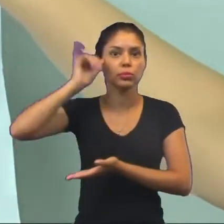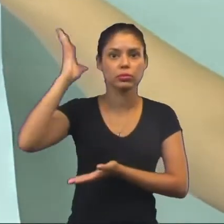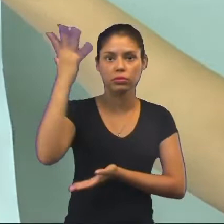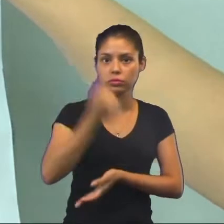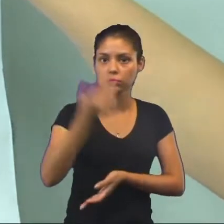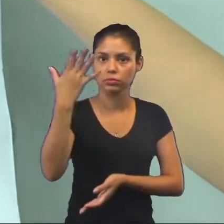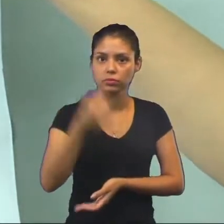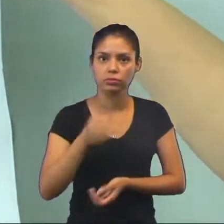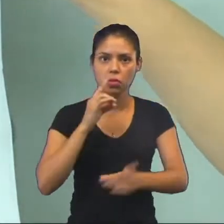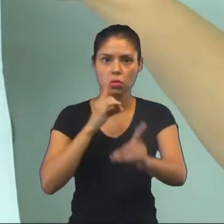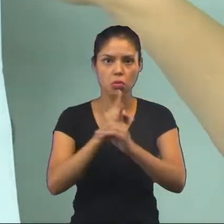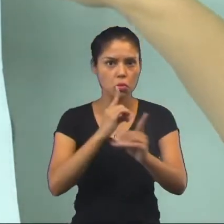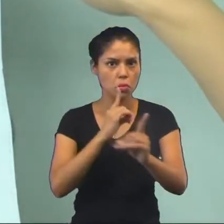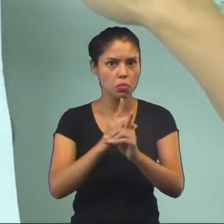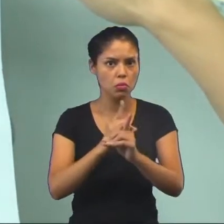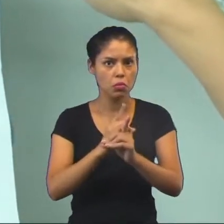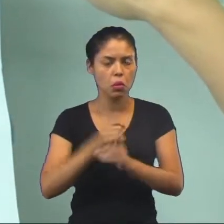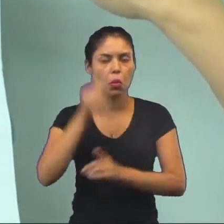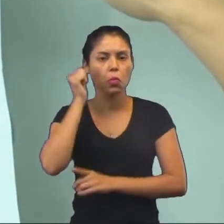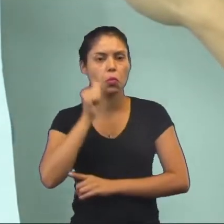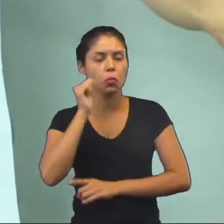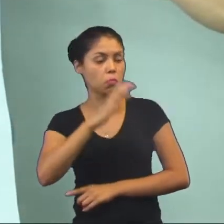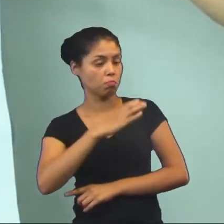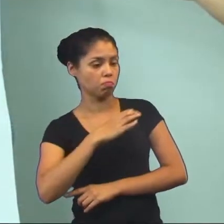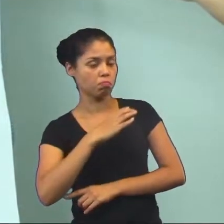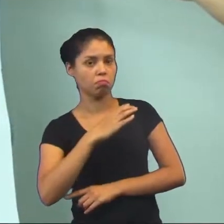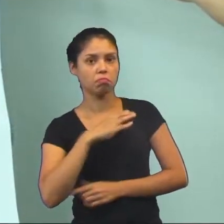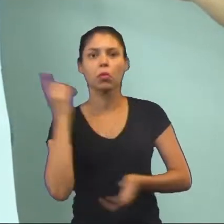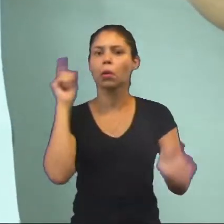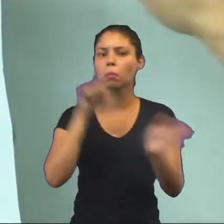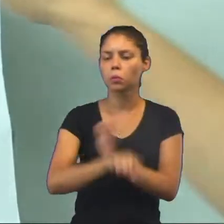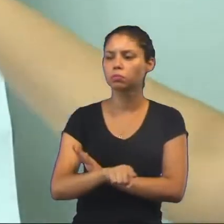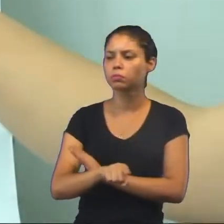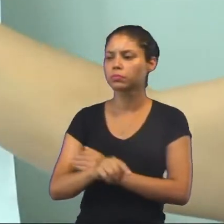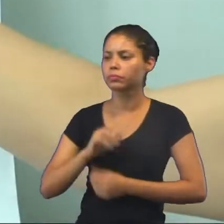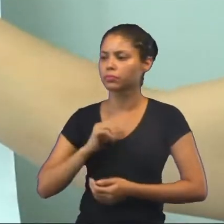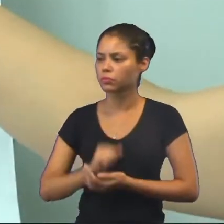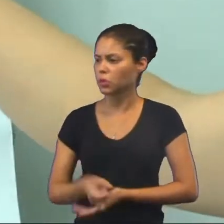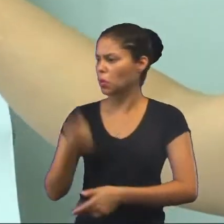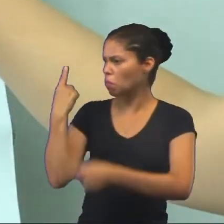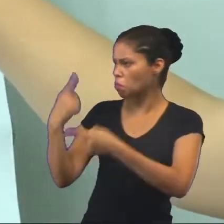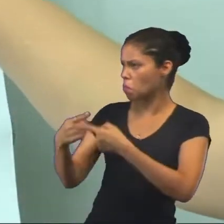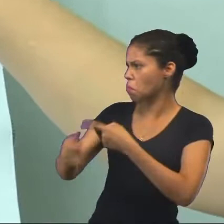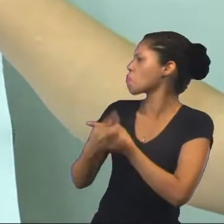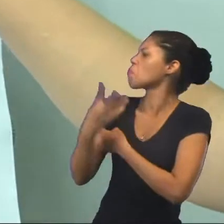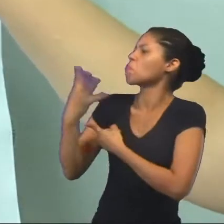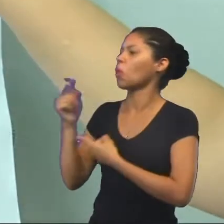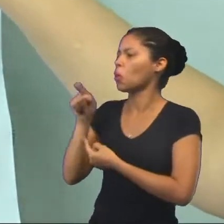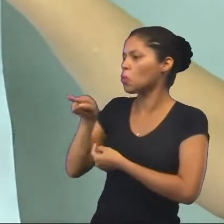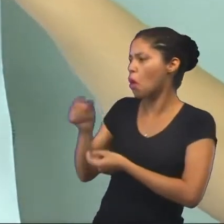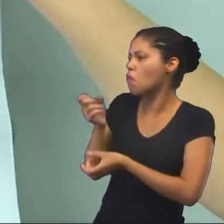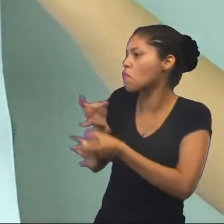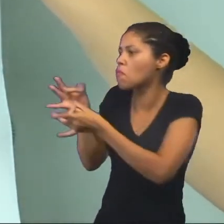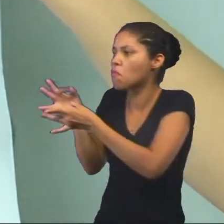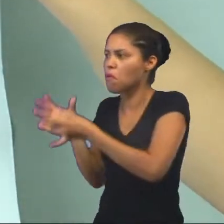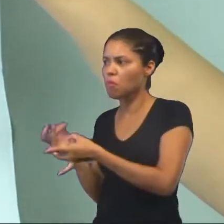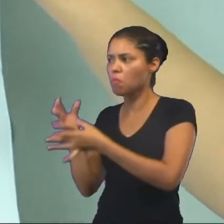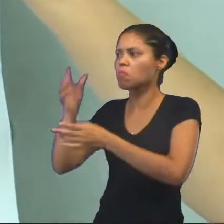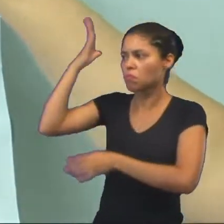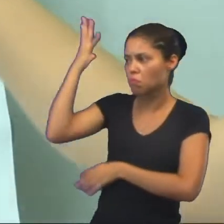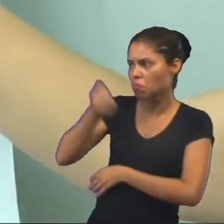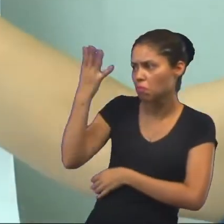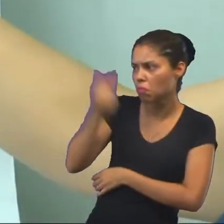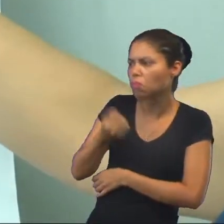quando se encontra com um moço da cidade, que lhe pergunta: por quanto o senhor vende sua